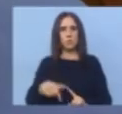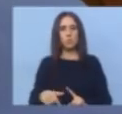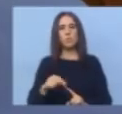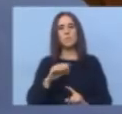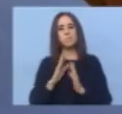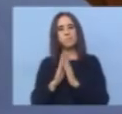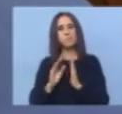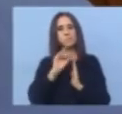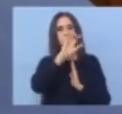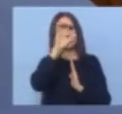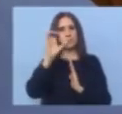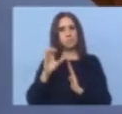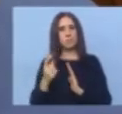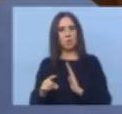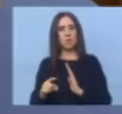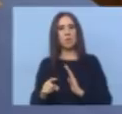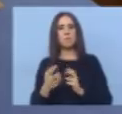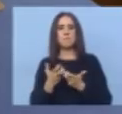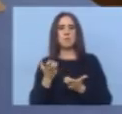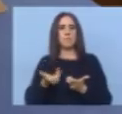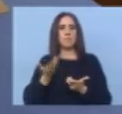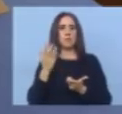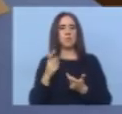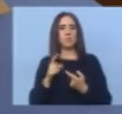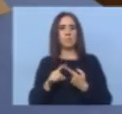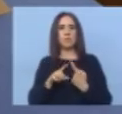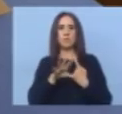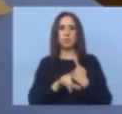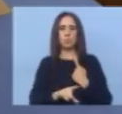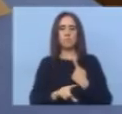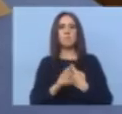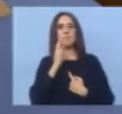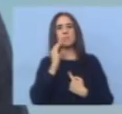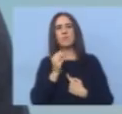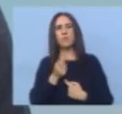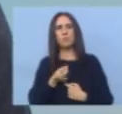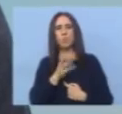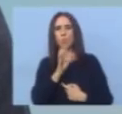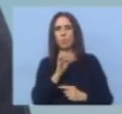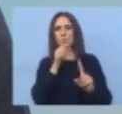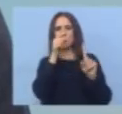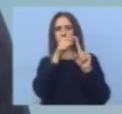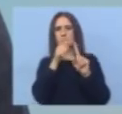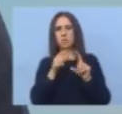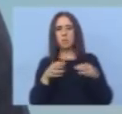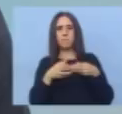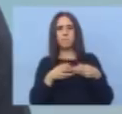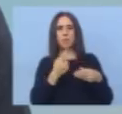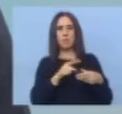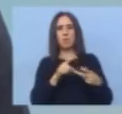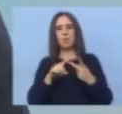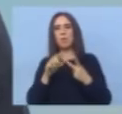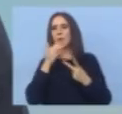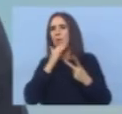distritos, com mais relevância para Lisboa, que acho que foram 8 missões no Patriarcado. Depois Évora também